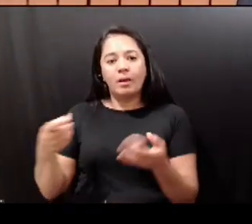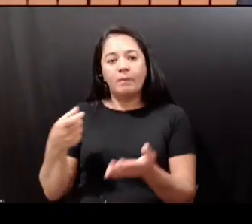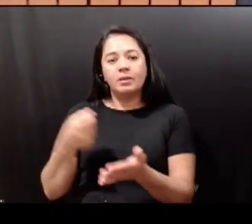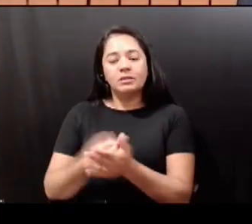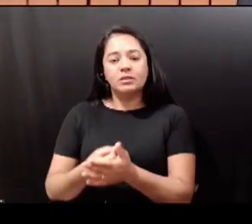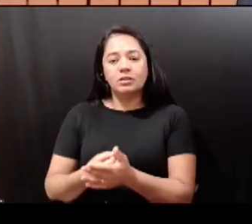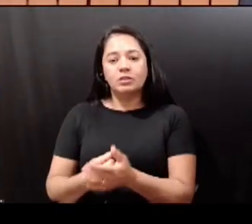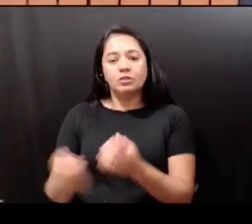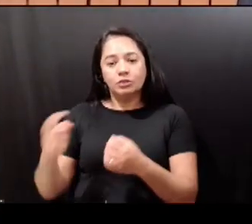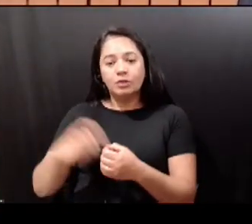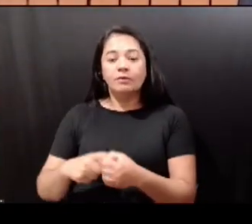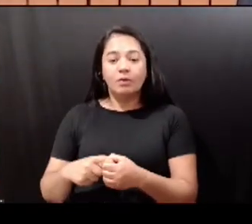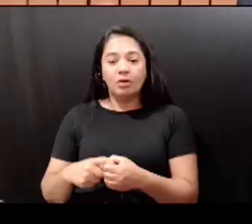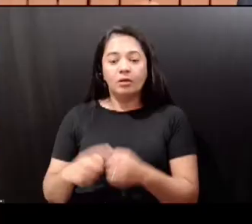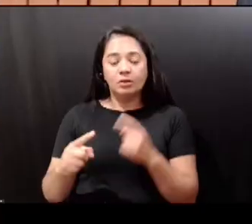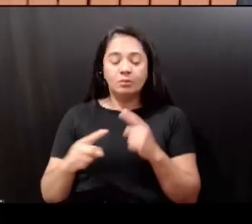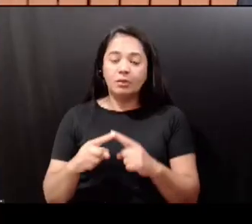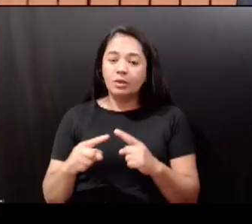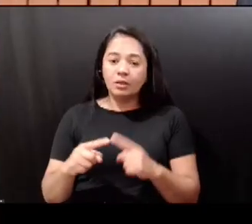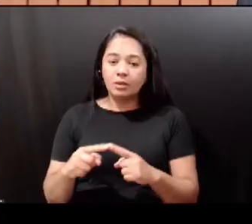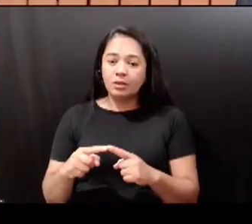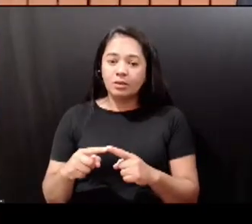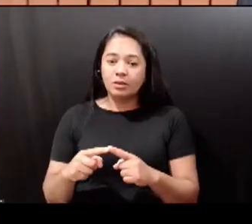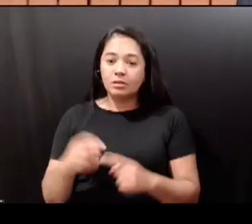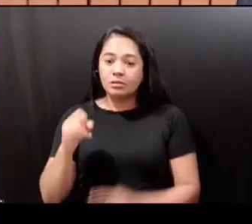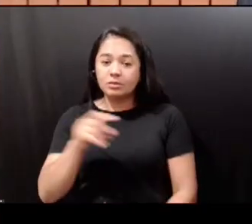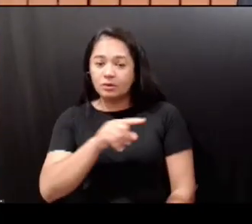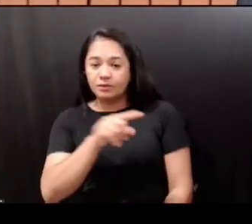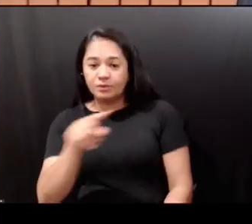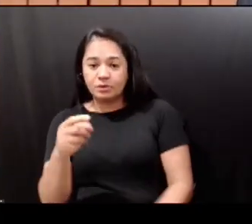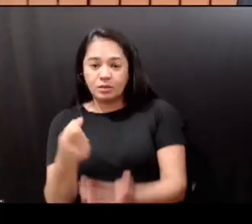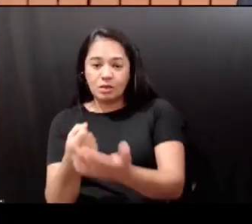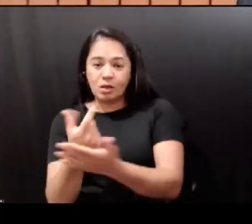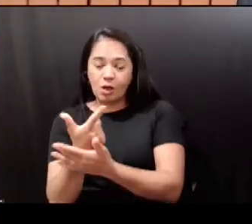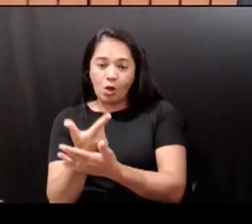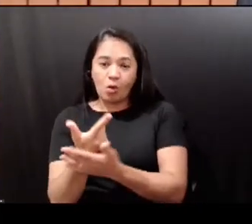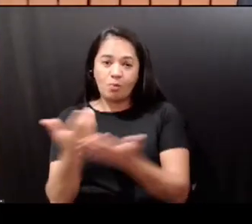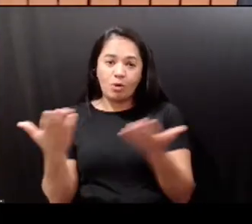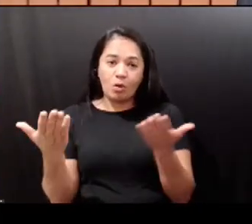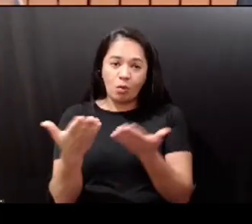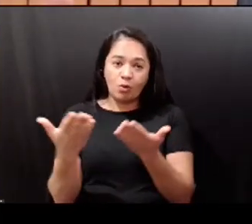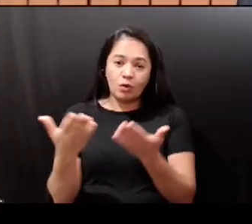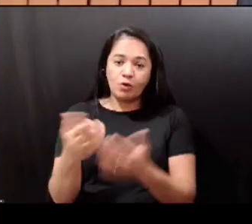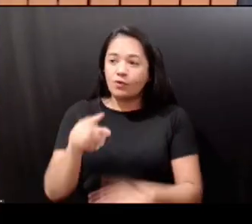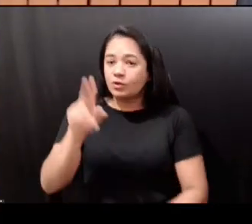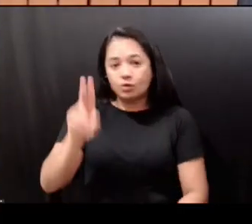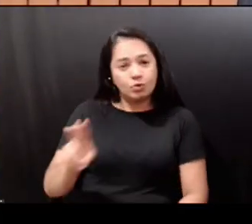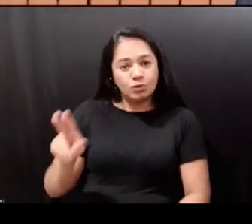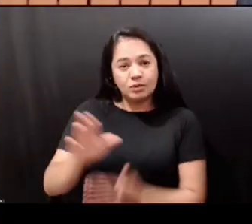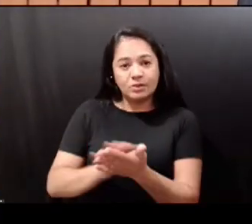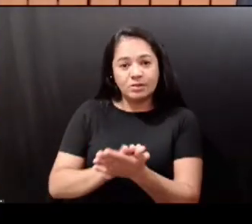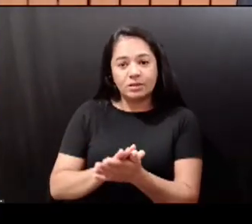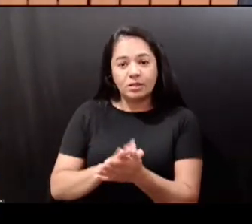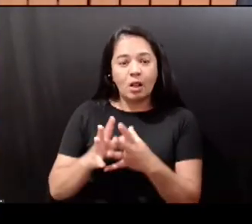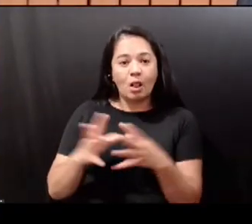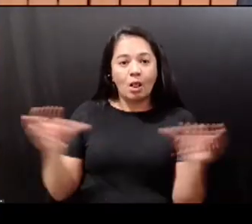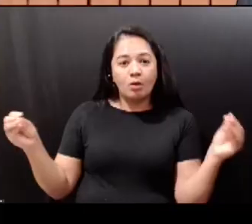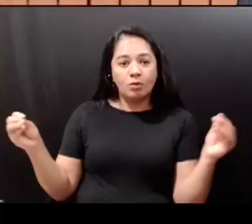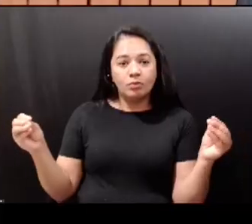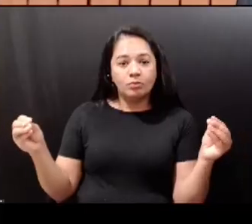Por quê? Porque se você compra créditos hoje e você não usa, ele inspira e o dinheiro fica para a